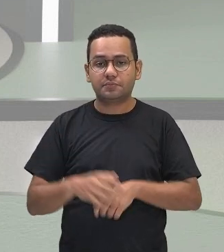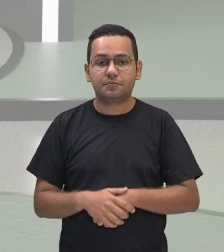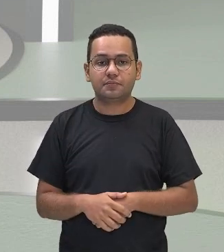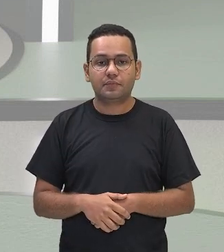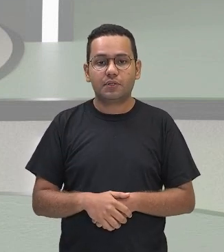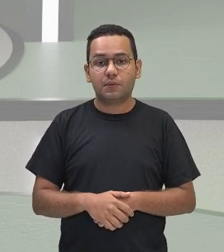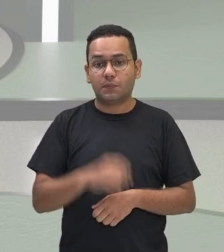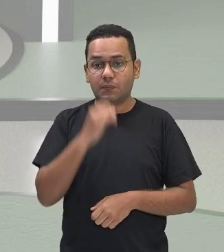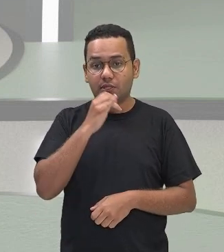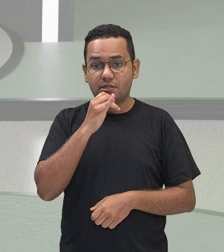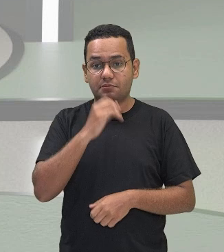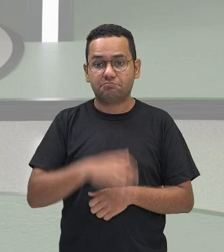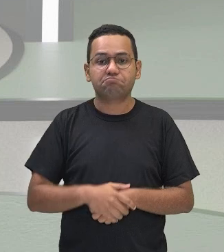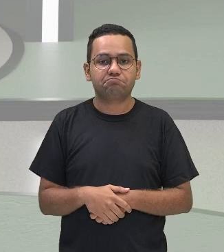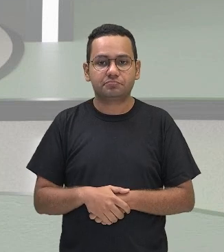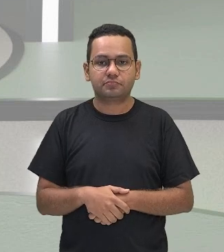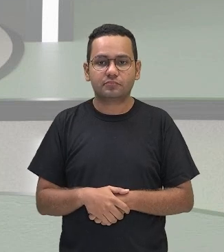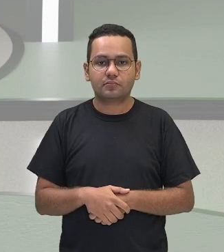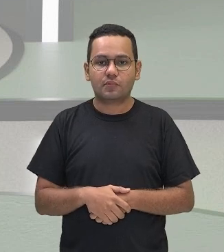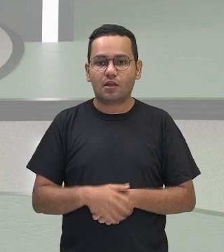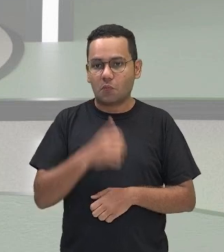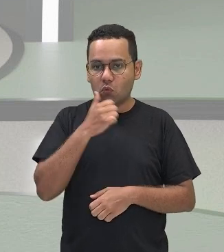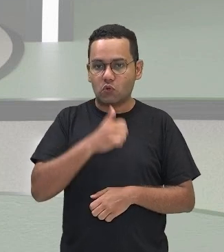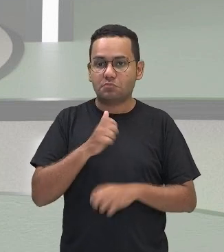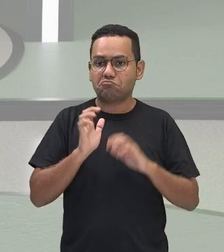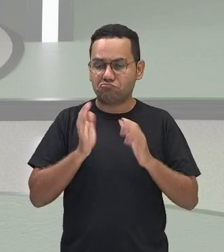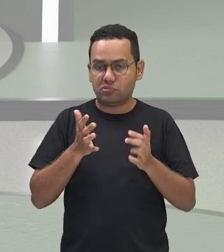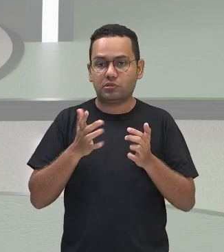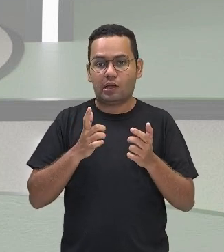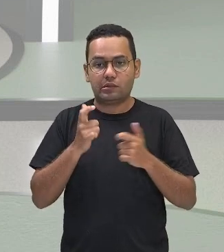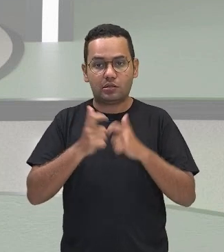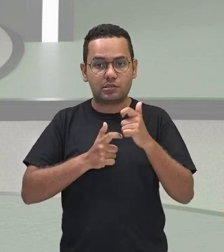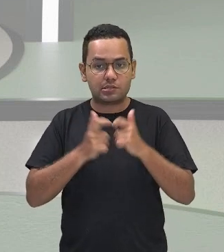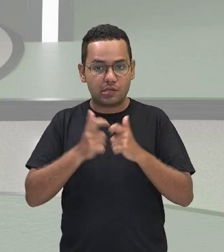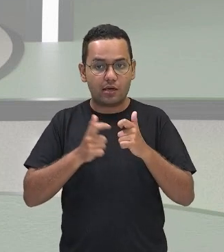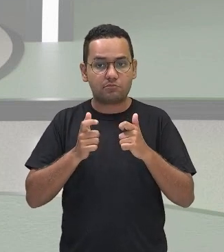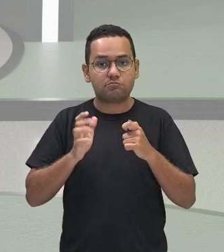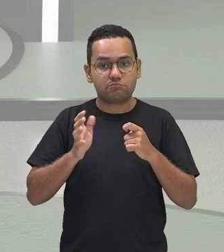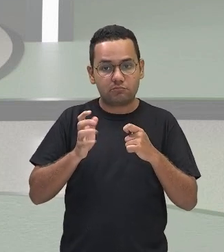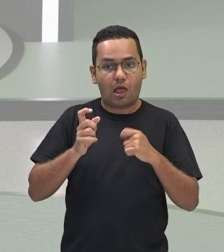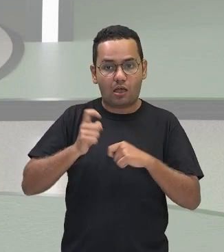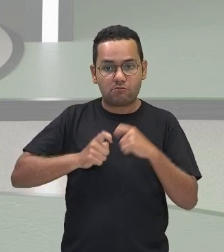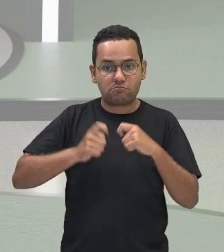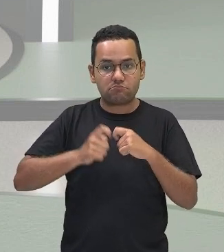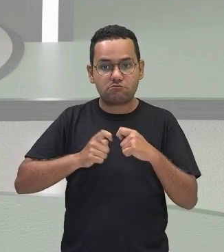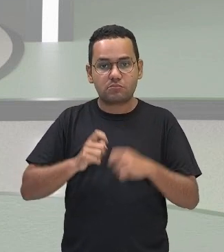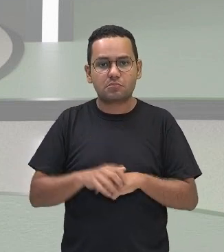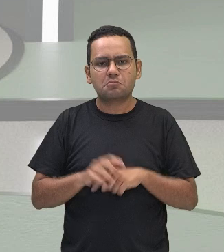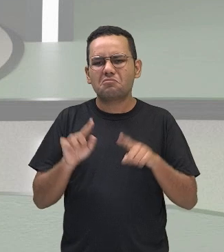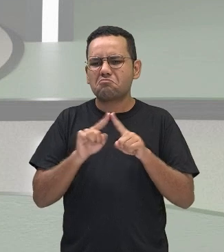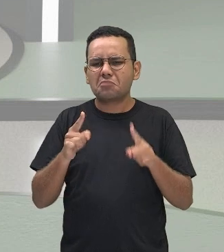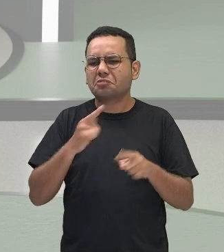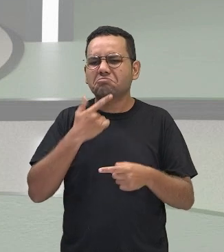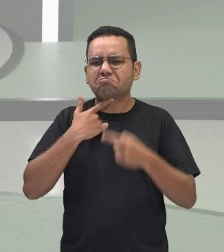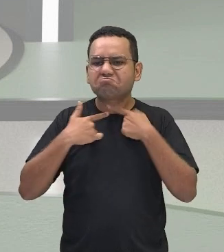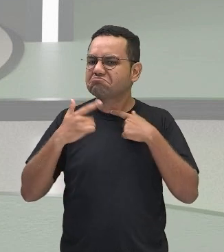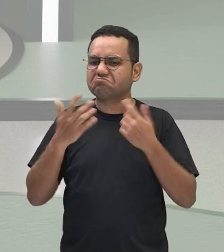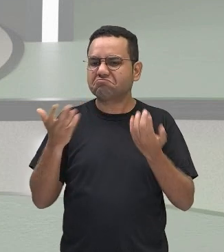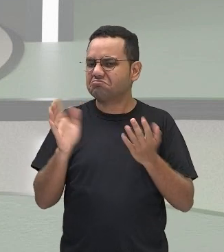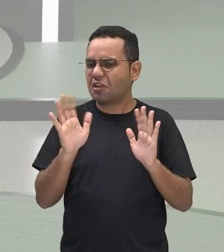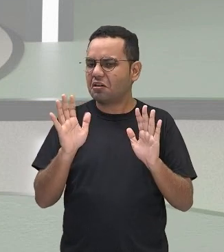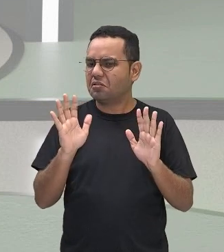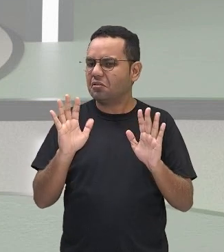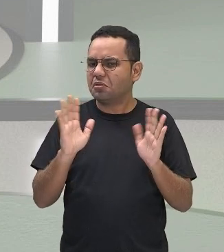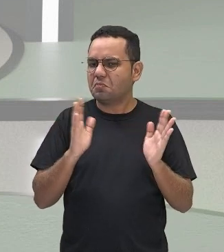sua idade, a sua atividade sexual, possui uma vida sexual ativa, mas ela não deseja ter filhos ainda, ela quer fazer